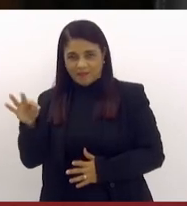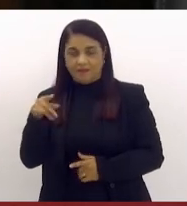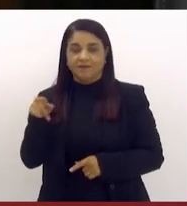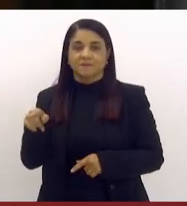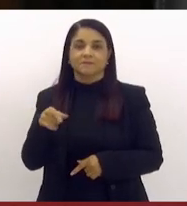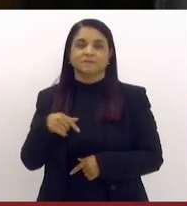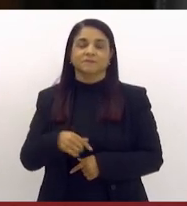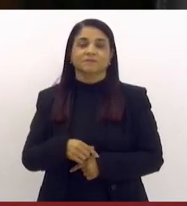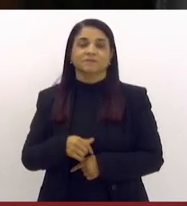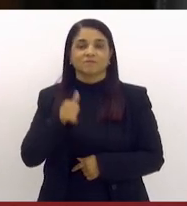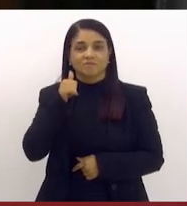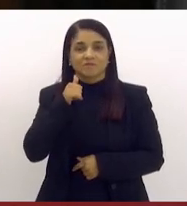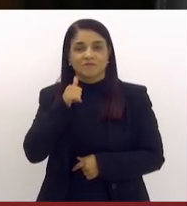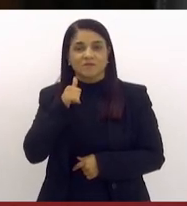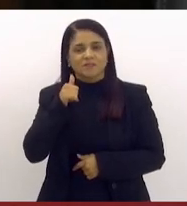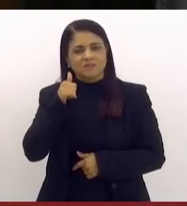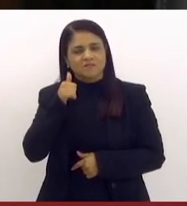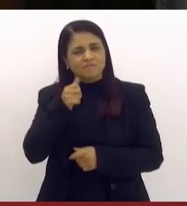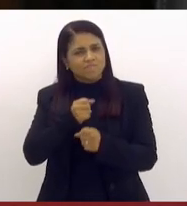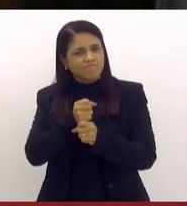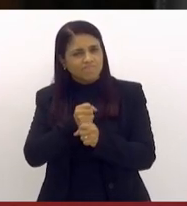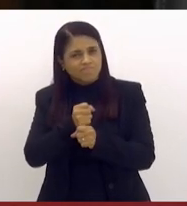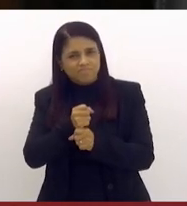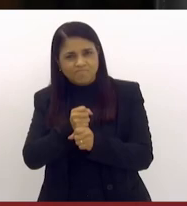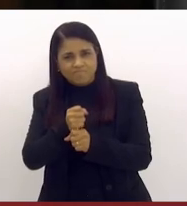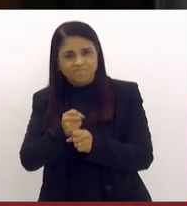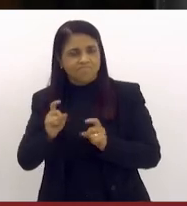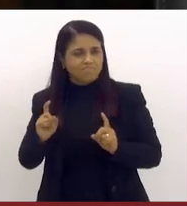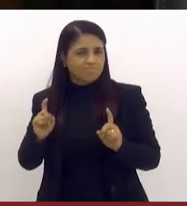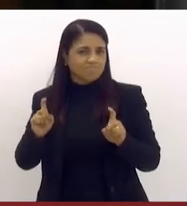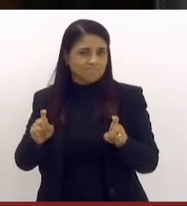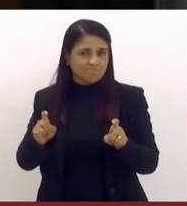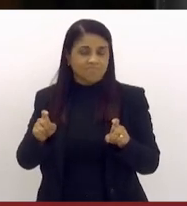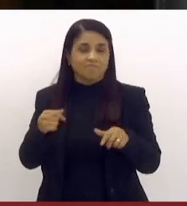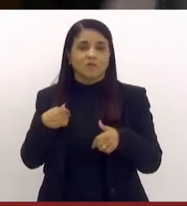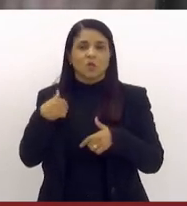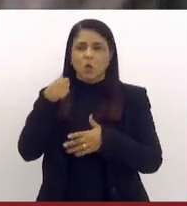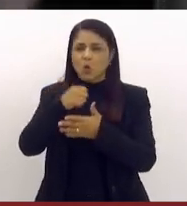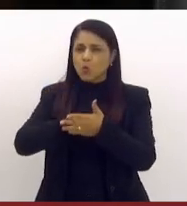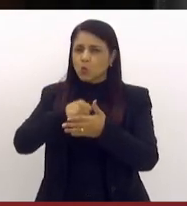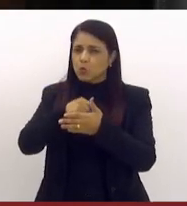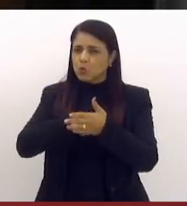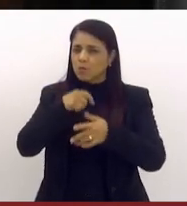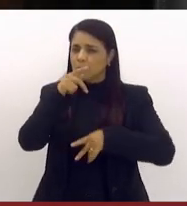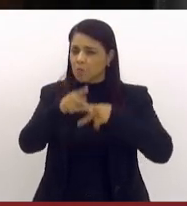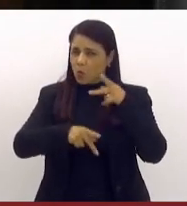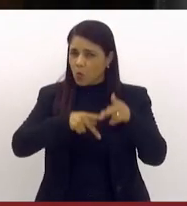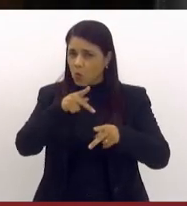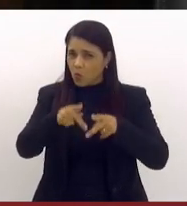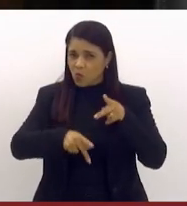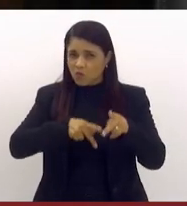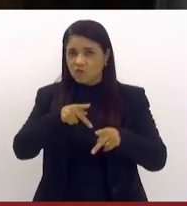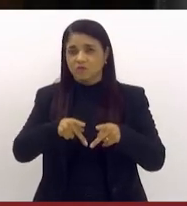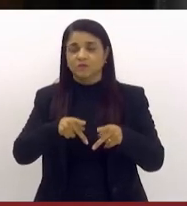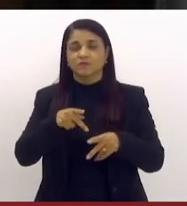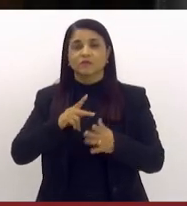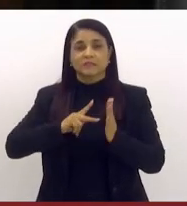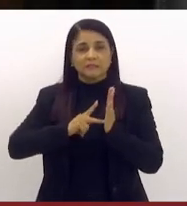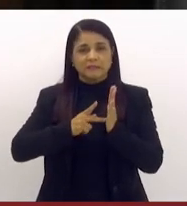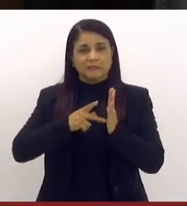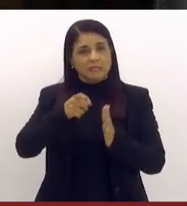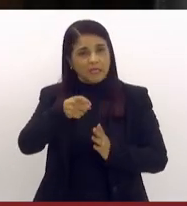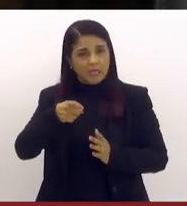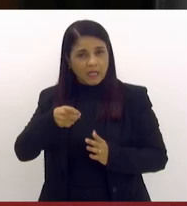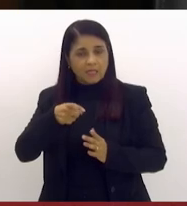trabalhadoras durante vários mandatos um lutador da luta do Povo ex Sindicalista